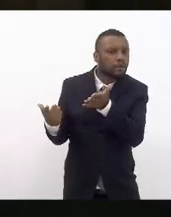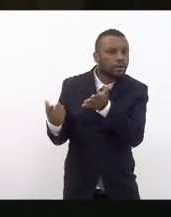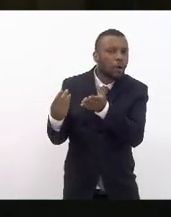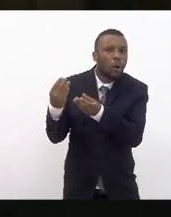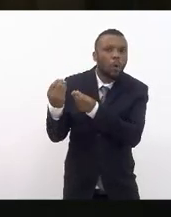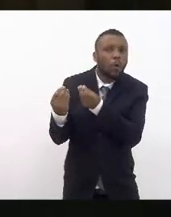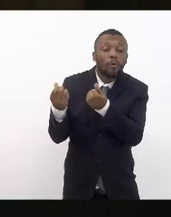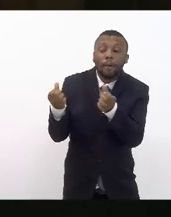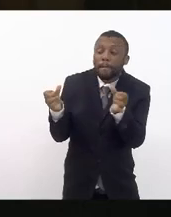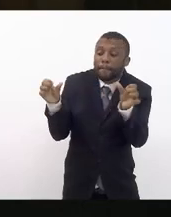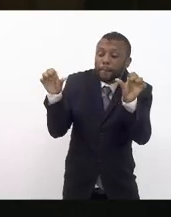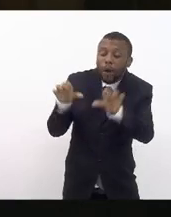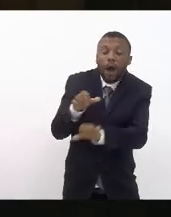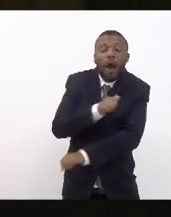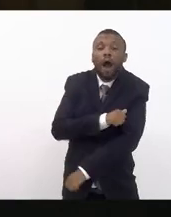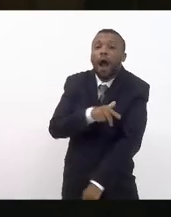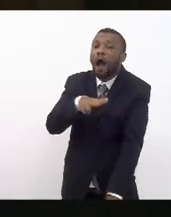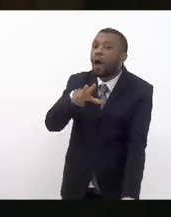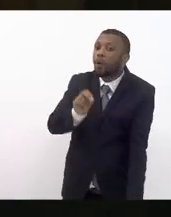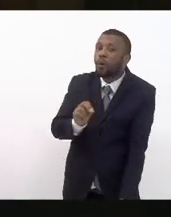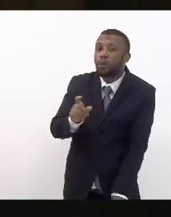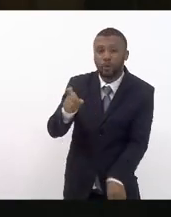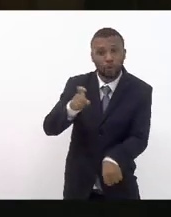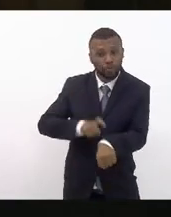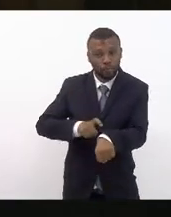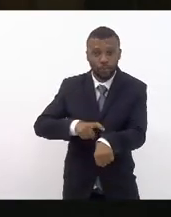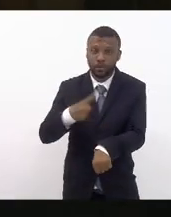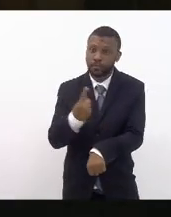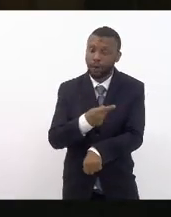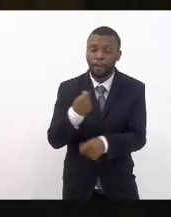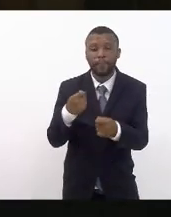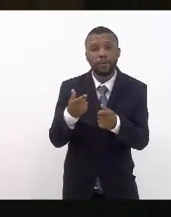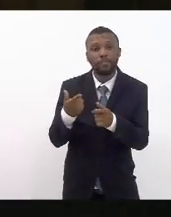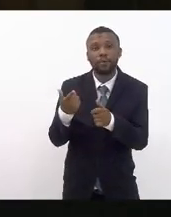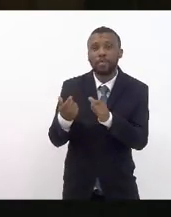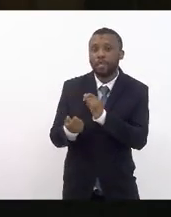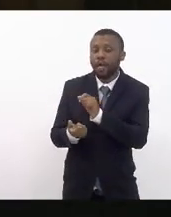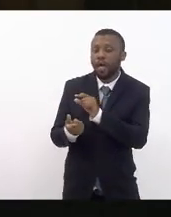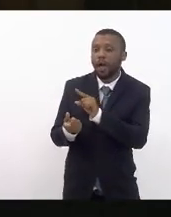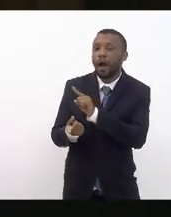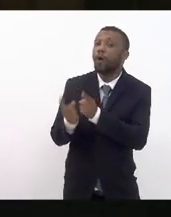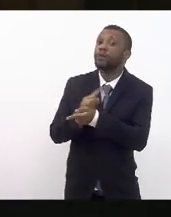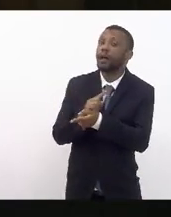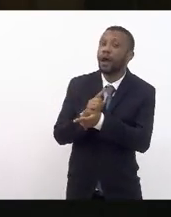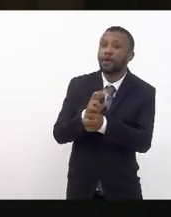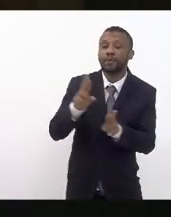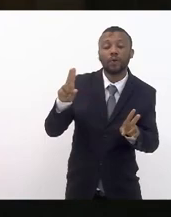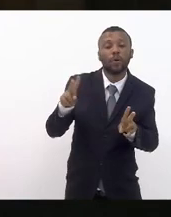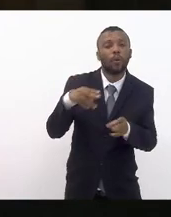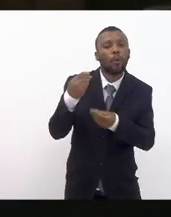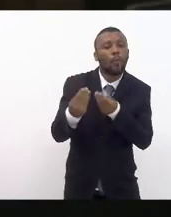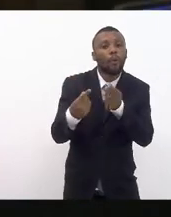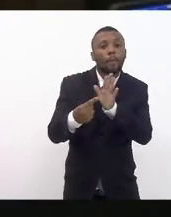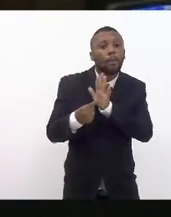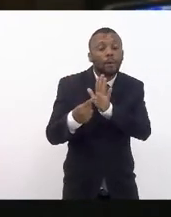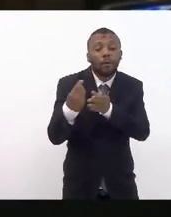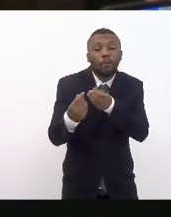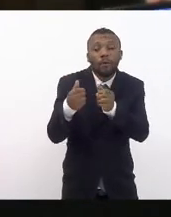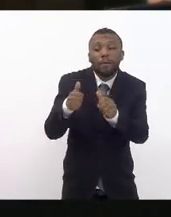ser o pior aluno, no momento em que nós temos que fazer o diferente, mostrar como se tornar o melhor aluno.